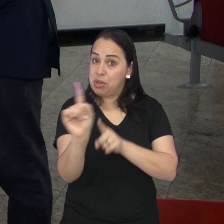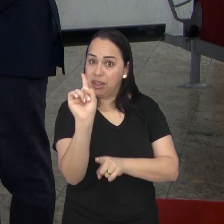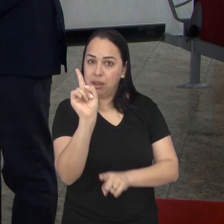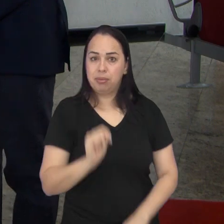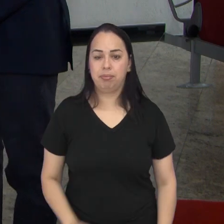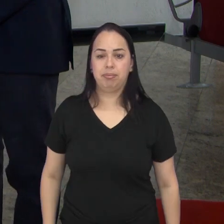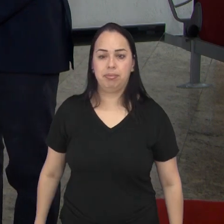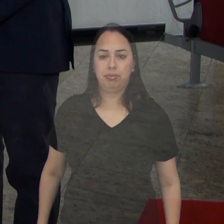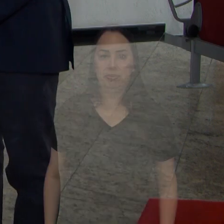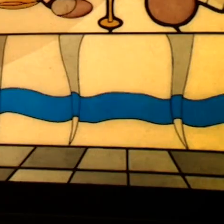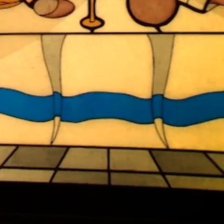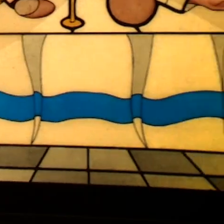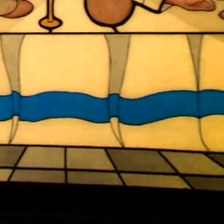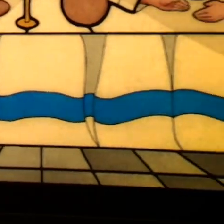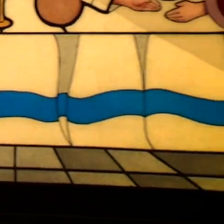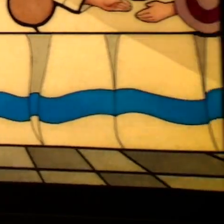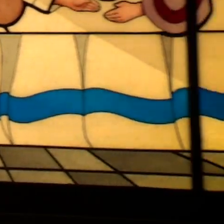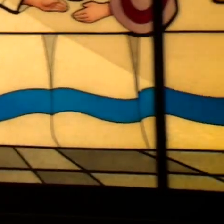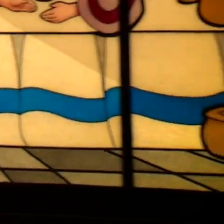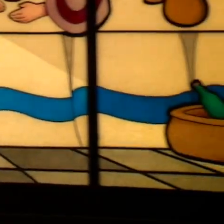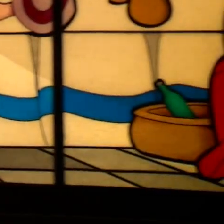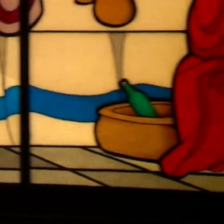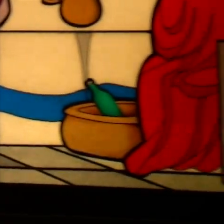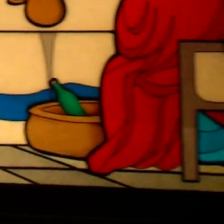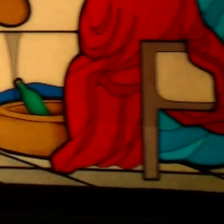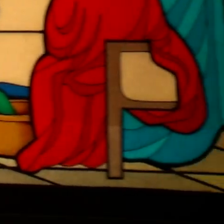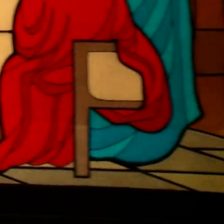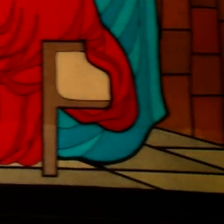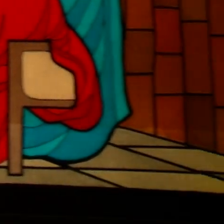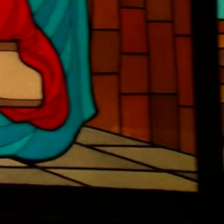Rogério Félix. Não sai daí.